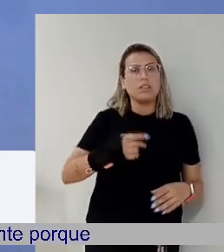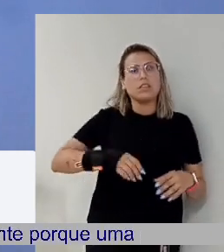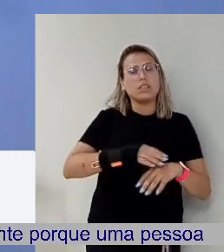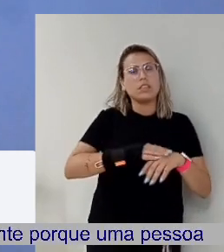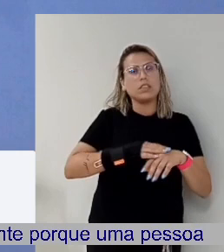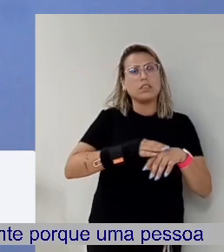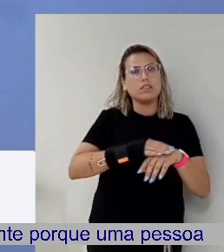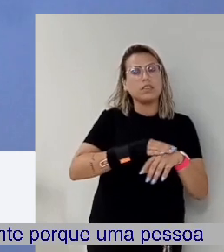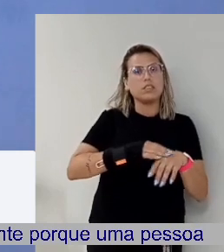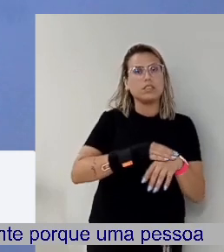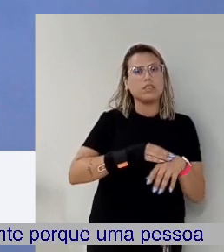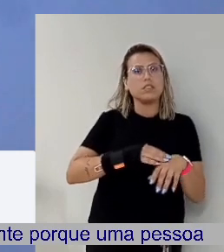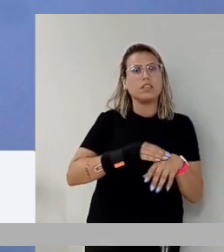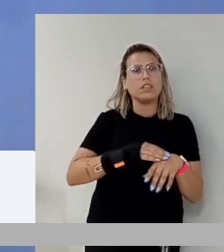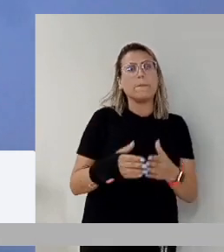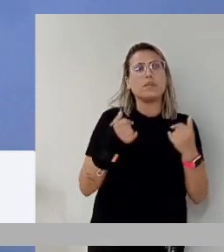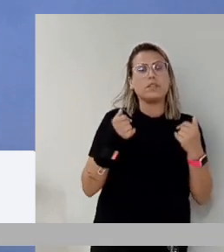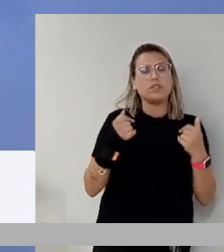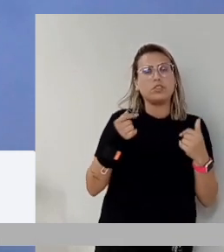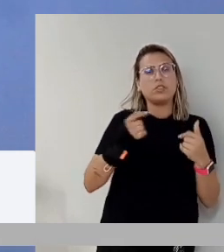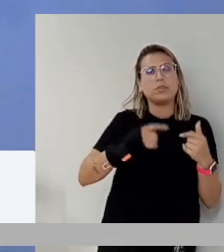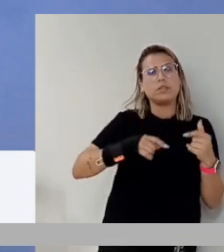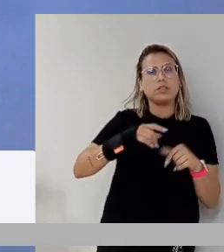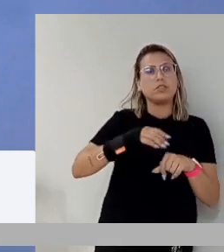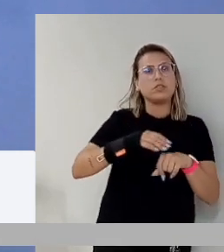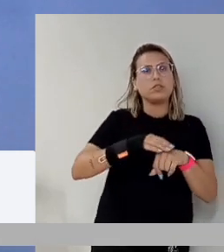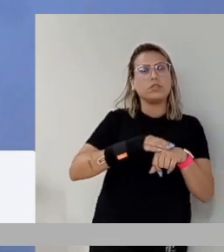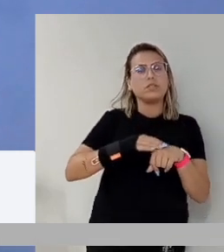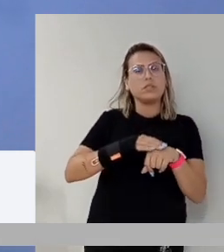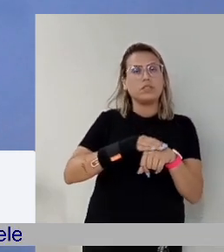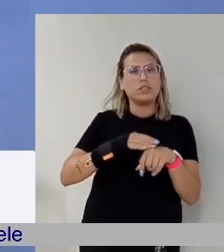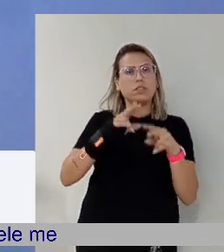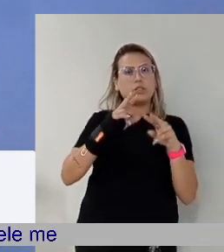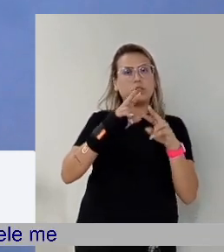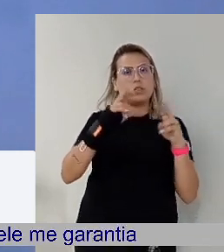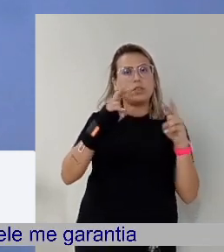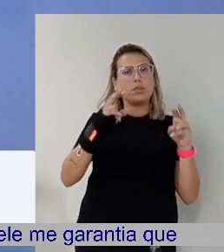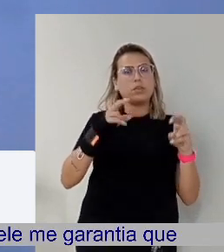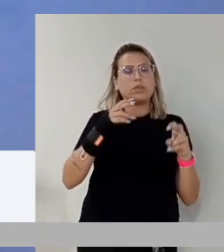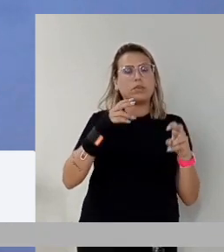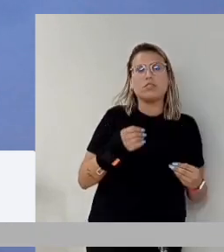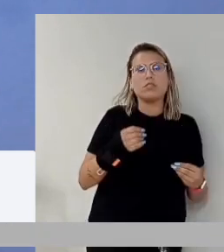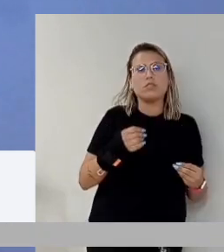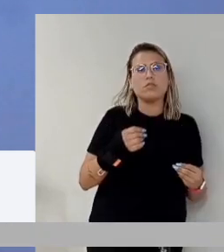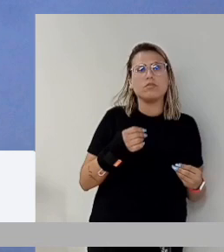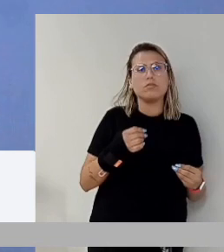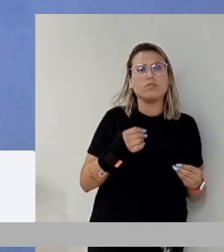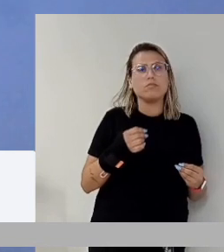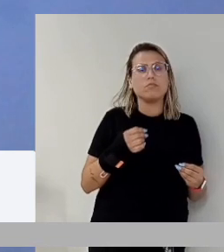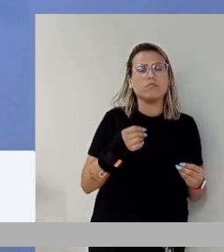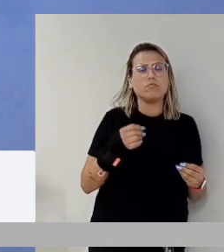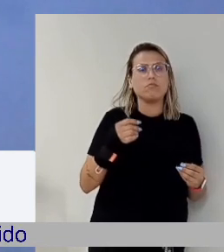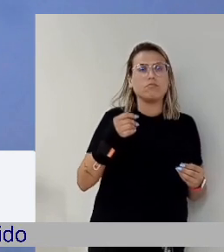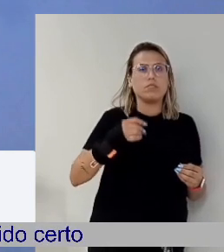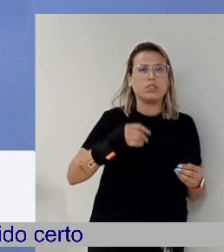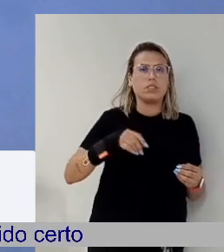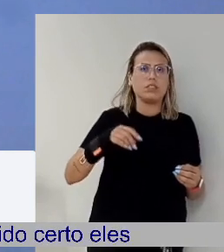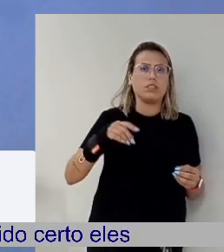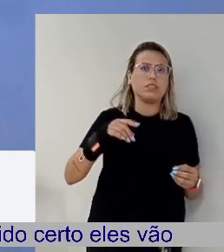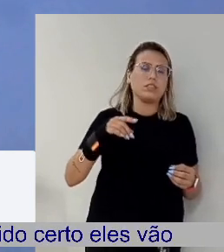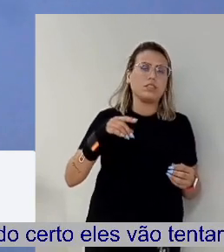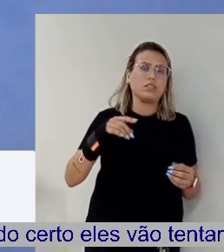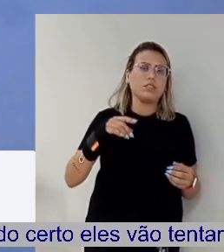eh pediu pra gente falar sobre isso e ele me garantia que vai estar sendo trabalhado esse sentido certo eles vão